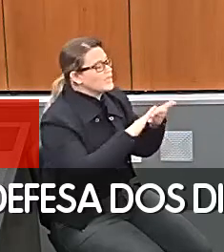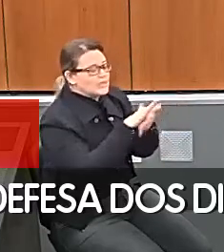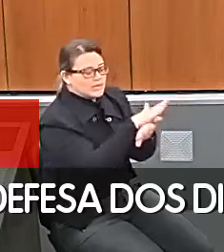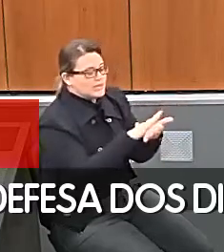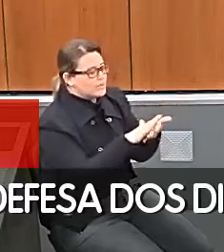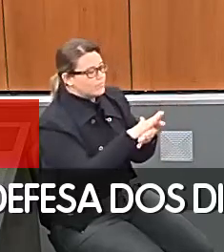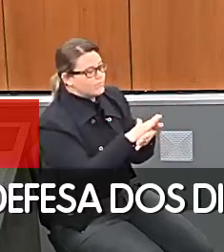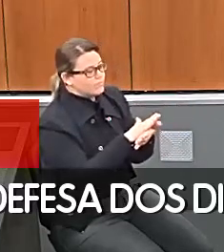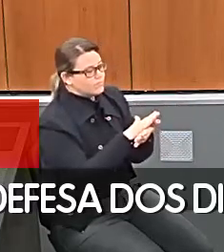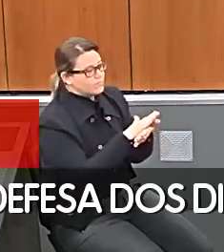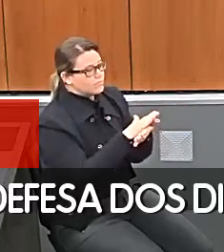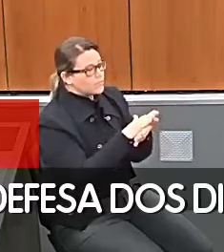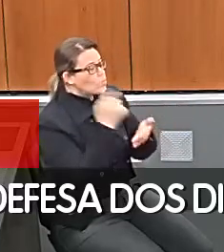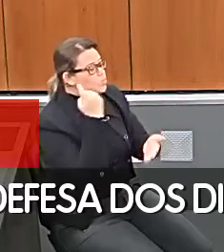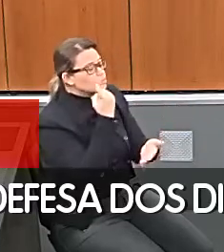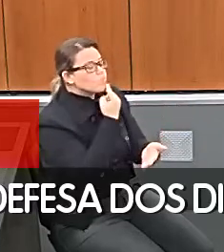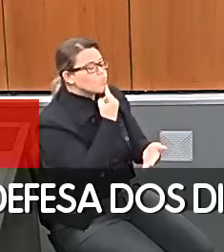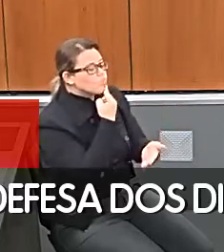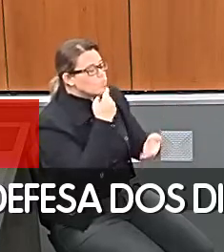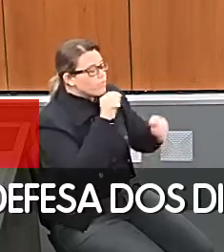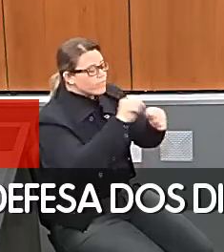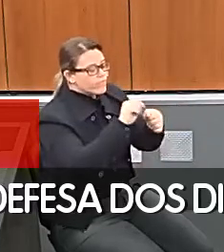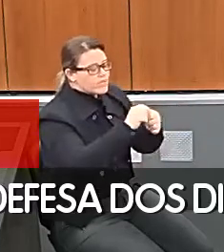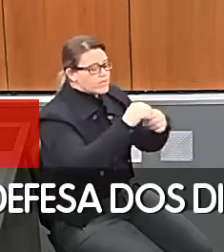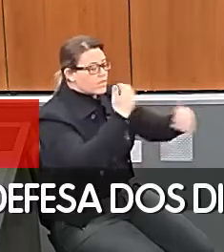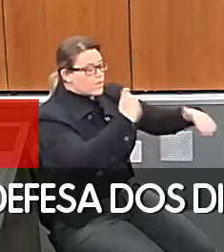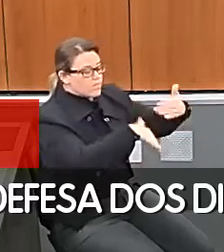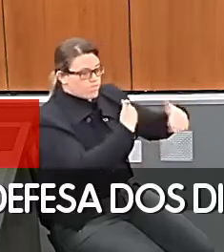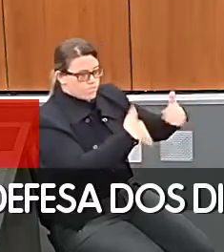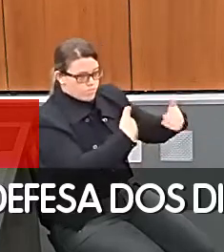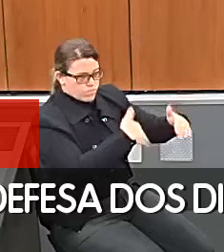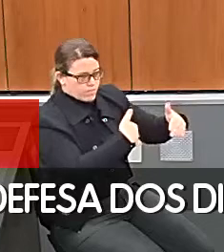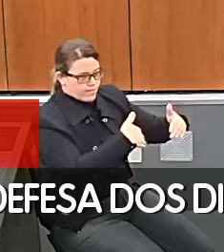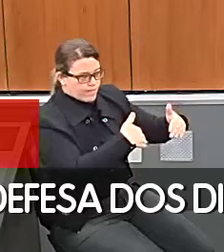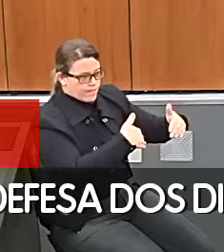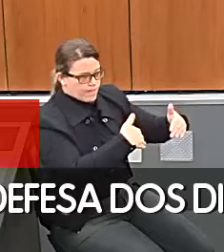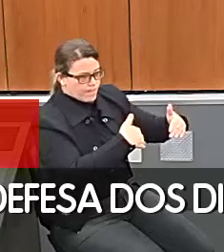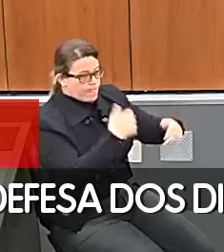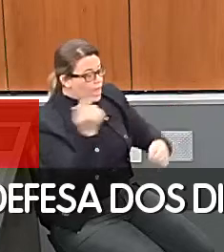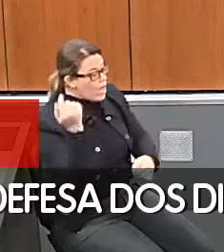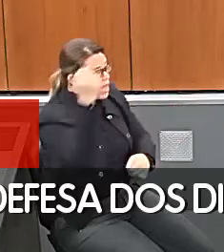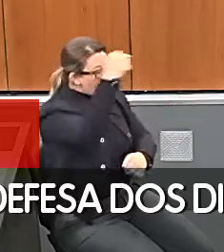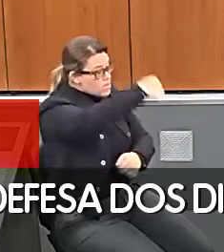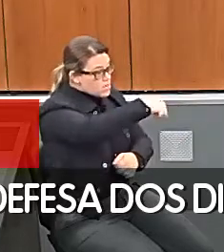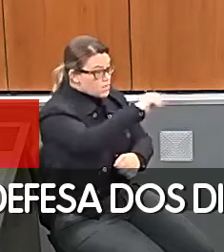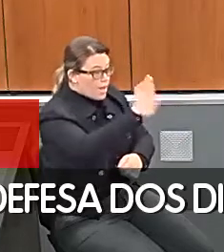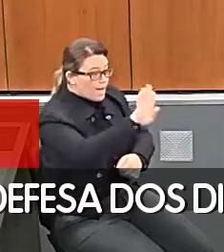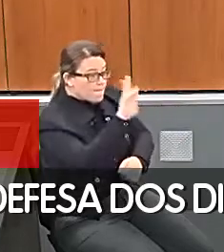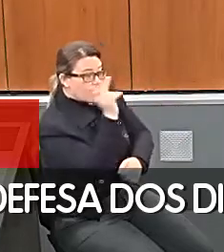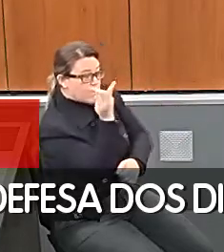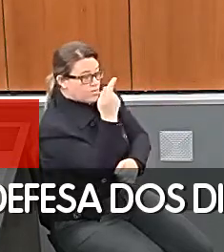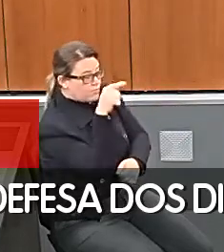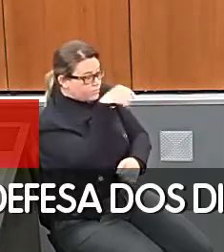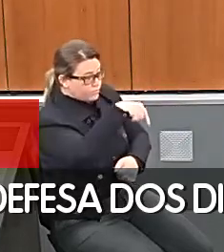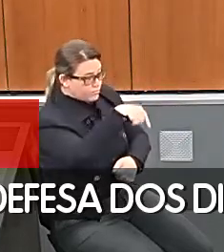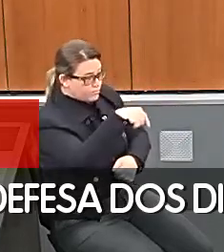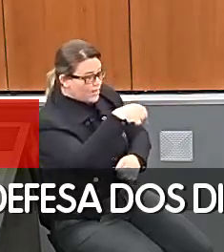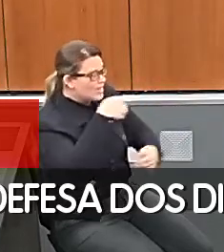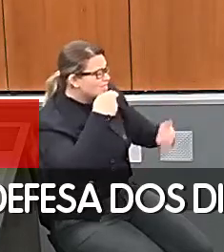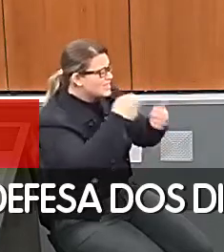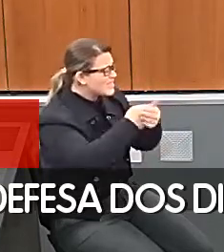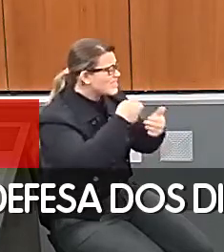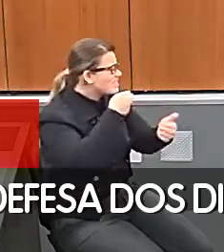meninos consigam fazer essa prova, eles precisam vir aqui a BH, enfrentar